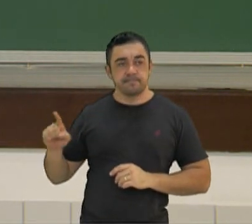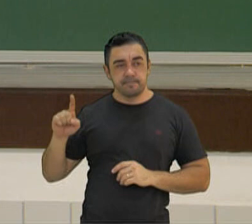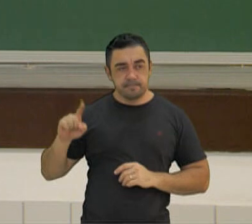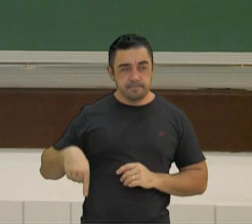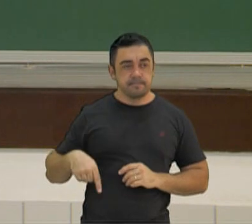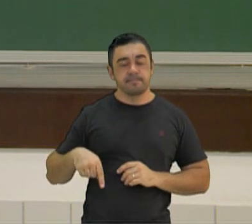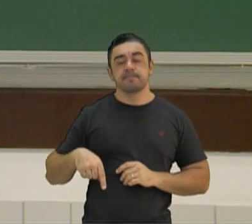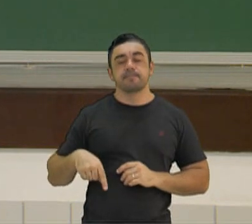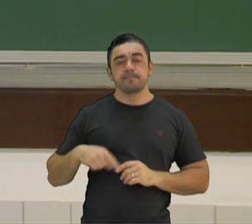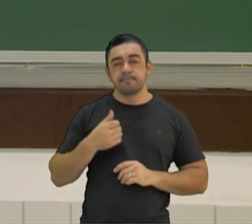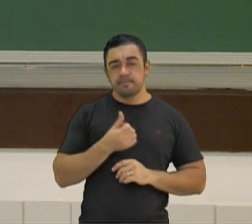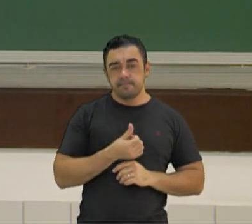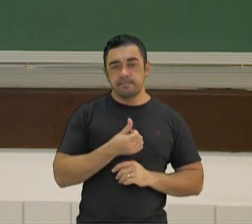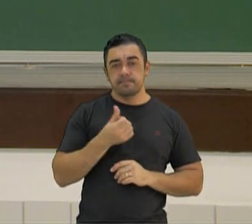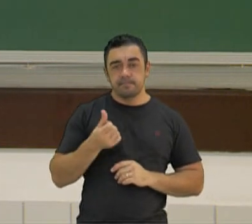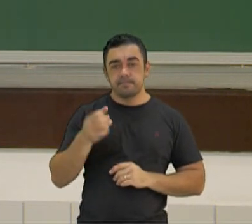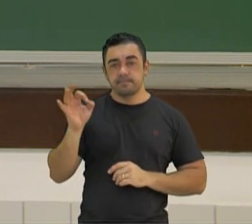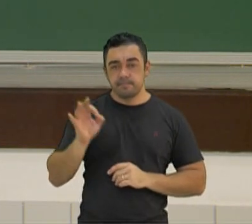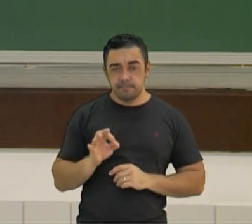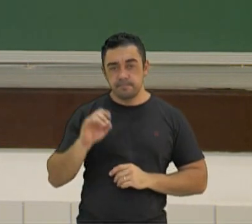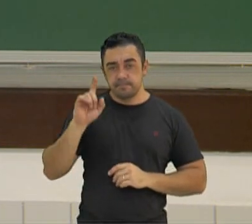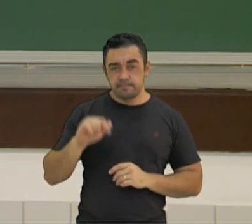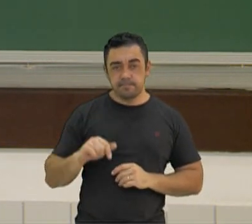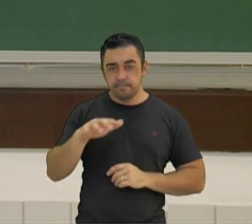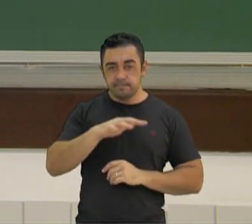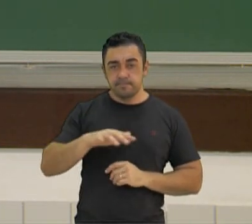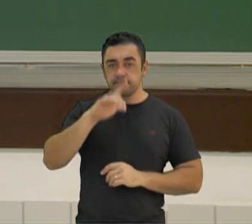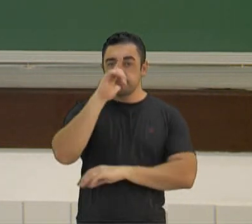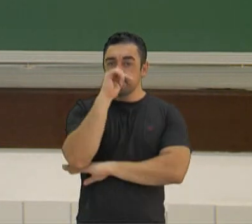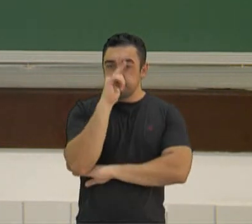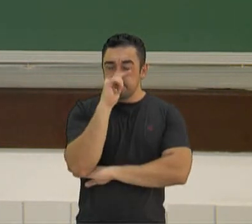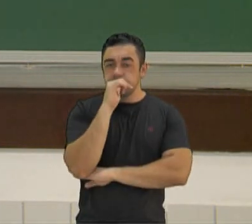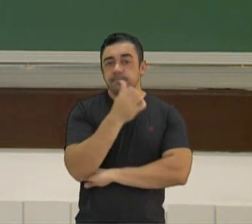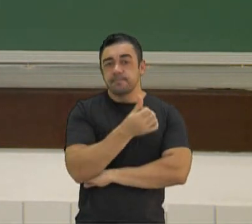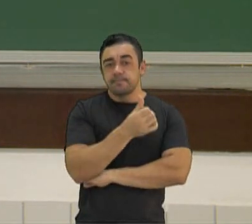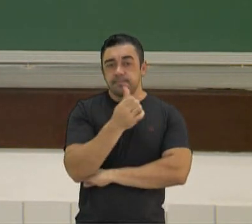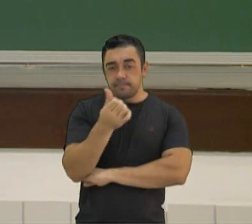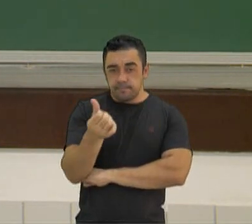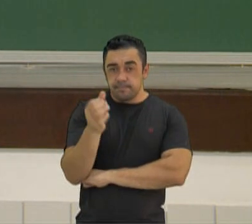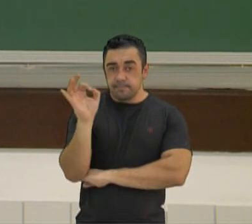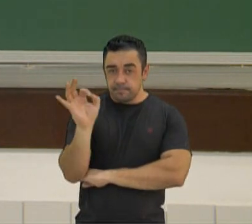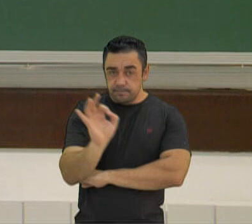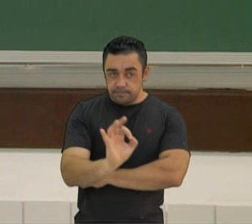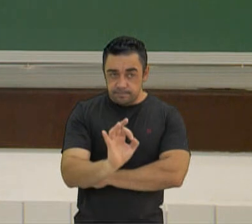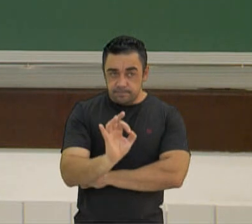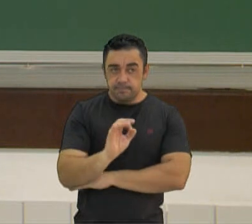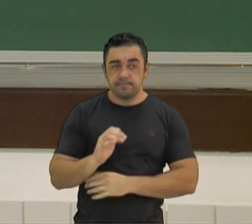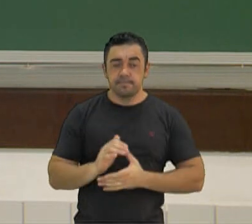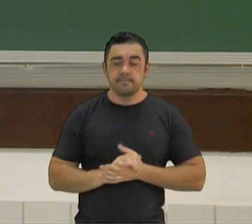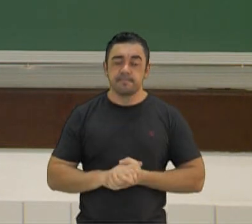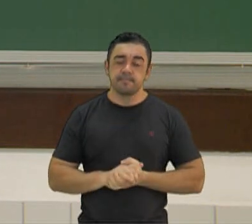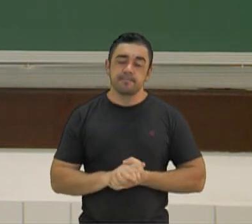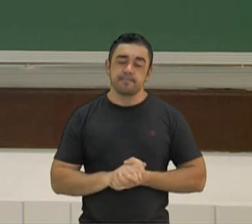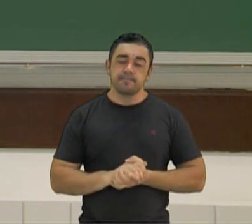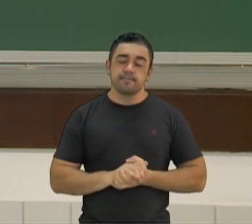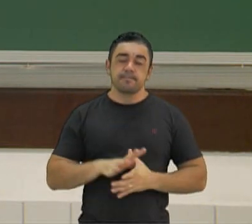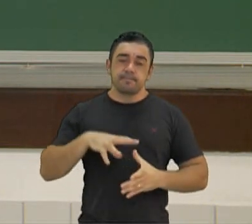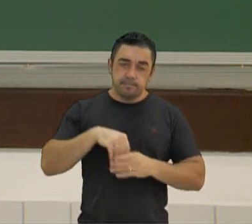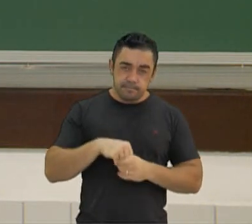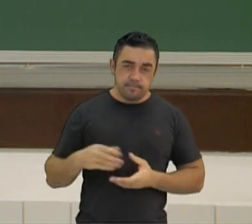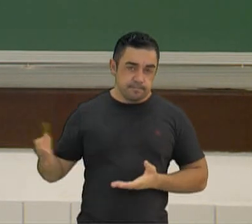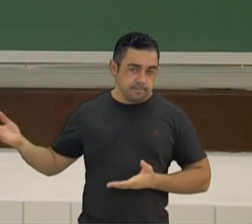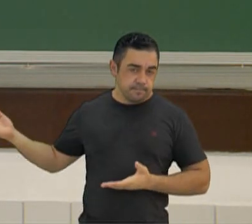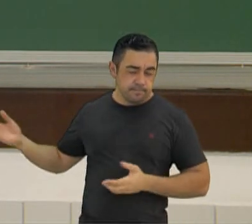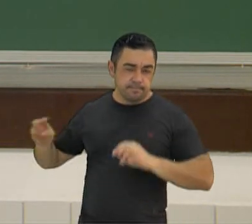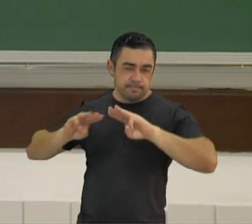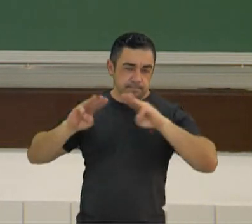concentração grande na parte hídrica. 66% do fornecimento elétrico ainda é hídrico. Dentro disso, olhem